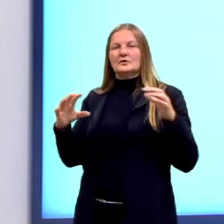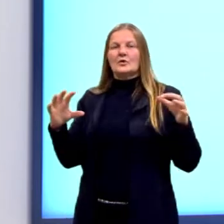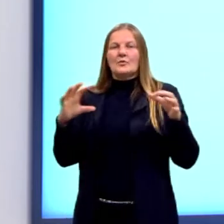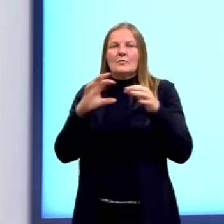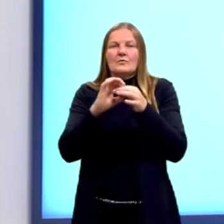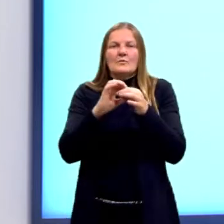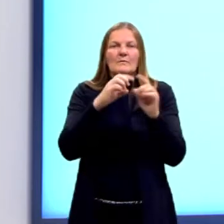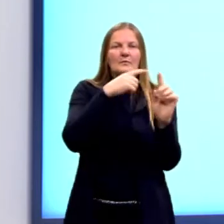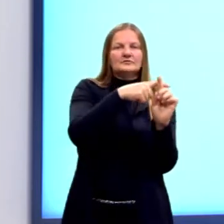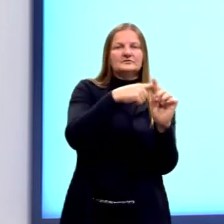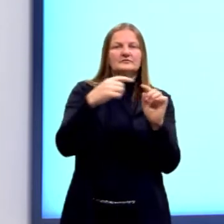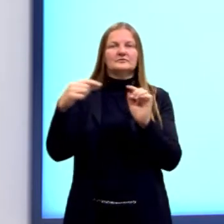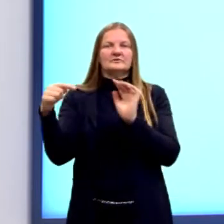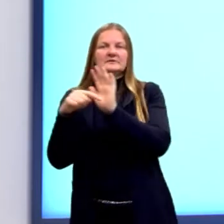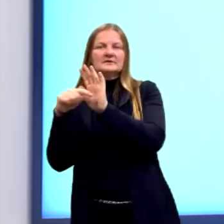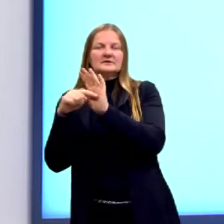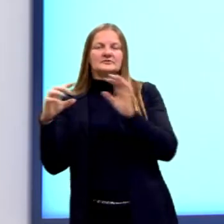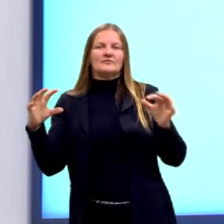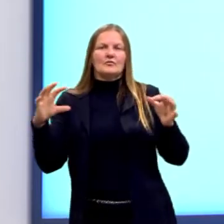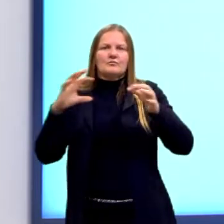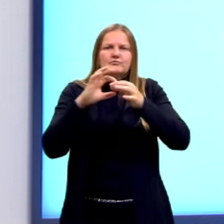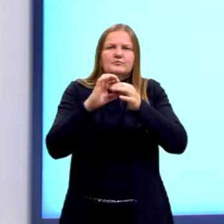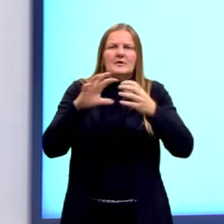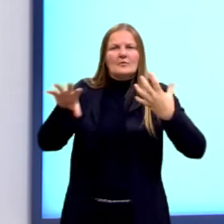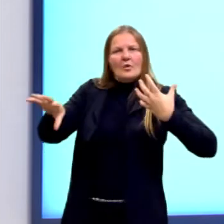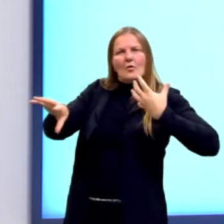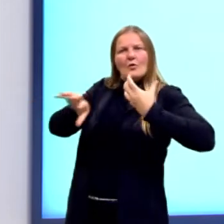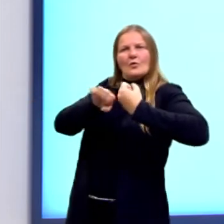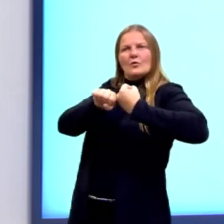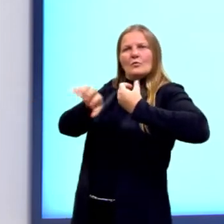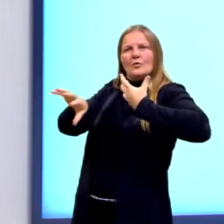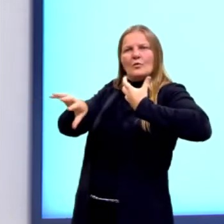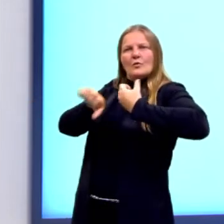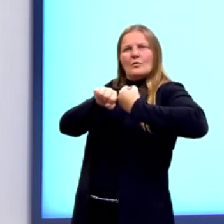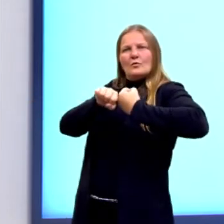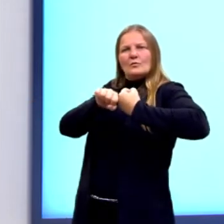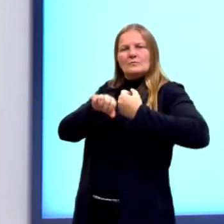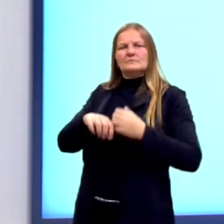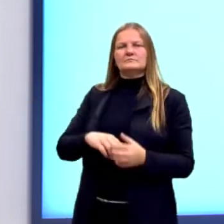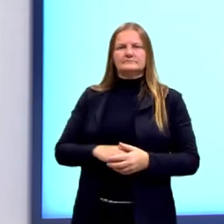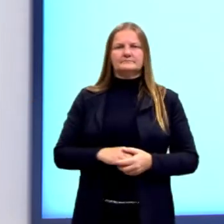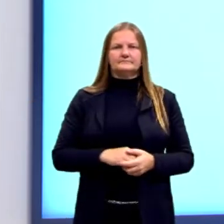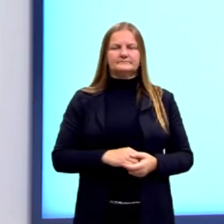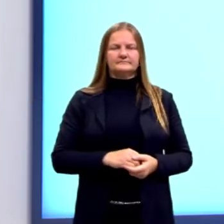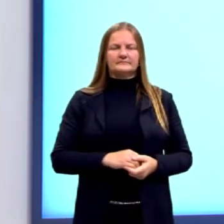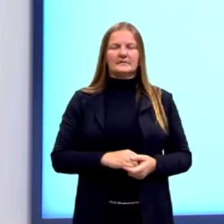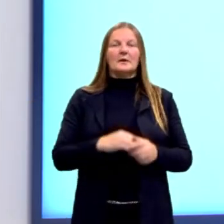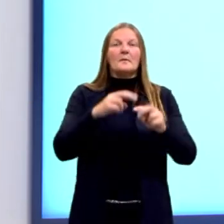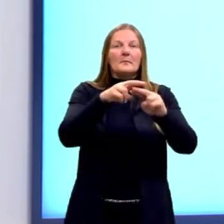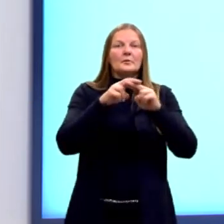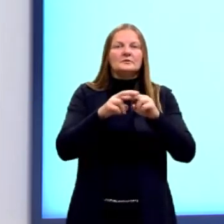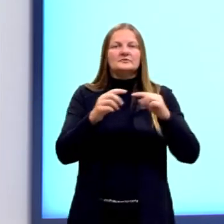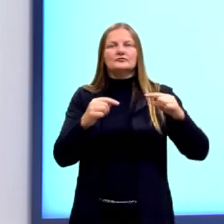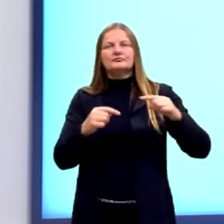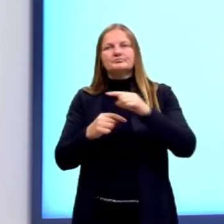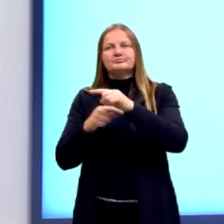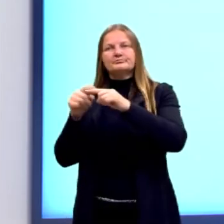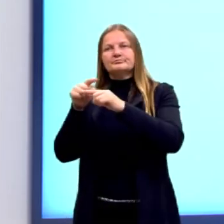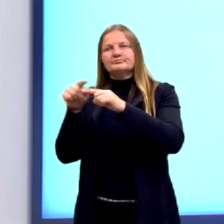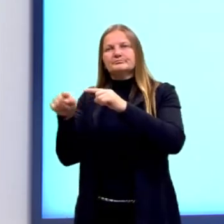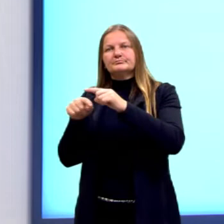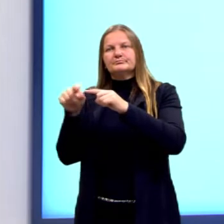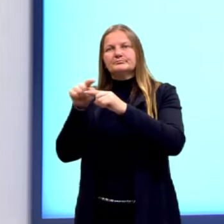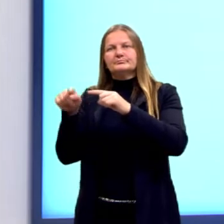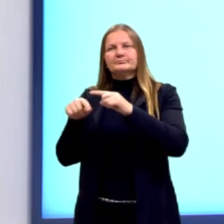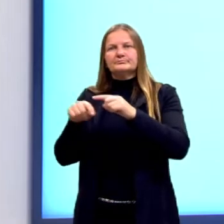negativo tá por isso então que a força elétrica e a gente colocou a flechinha para a direita então vejam que a